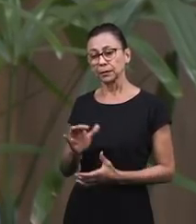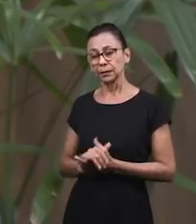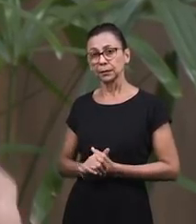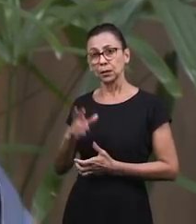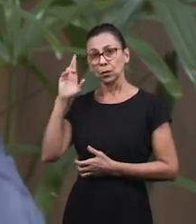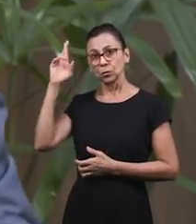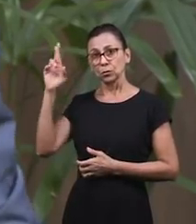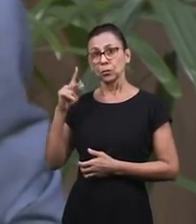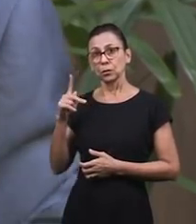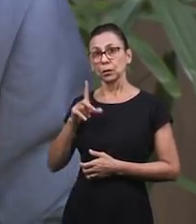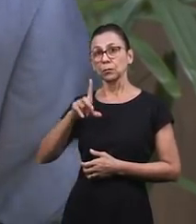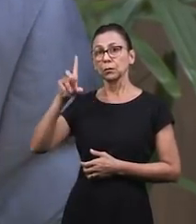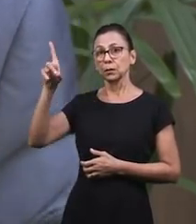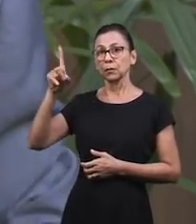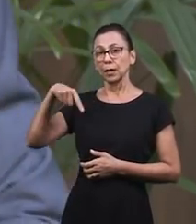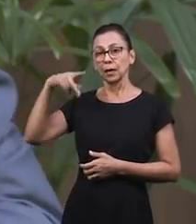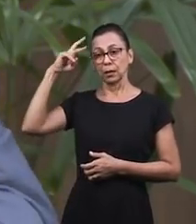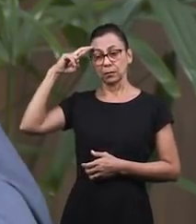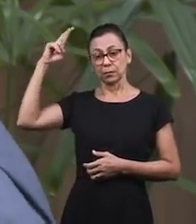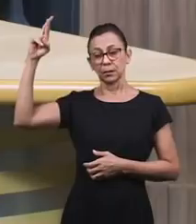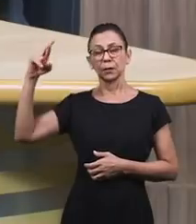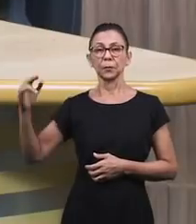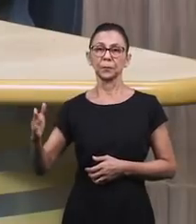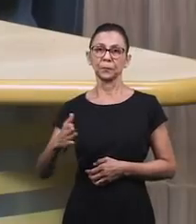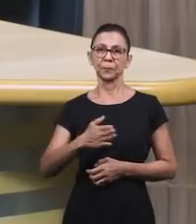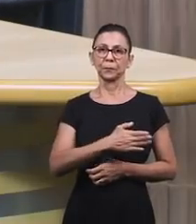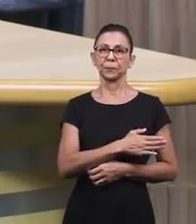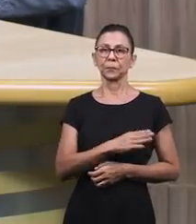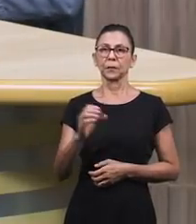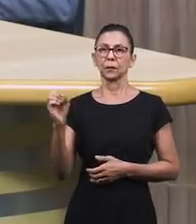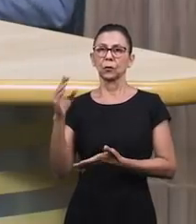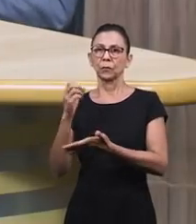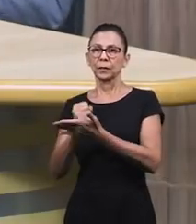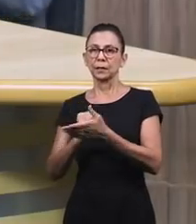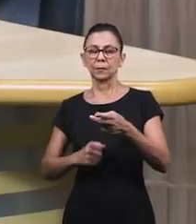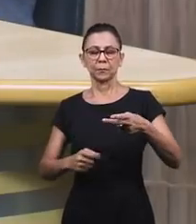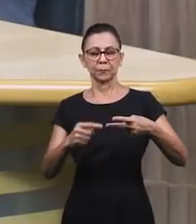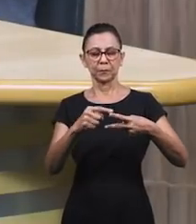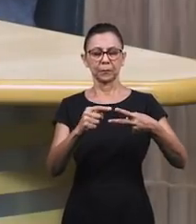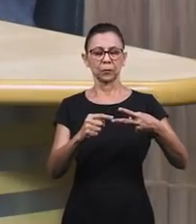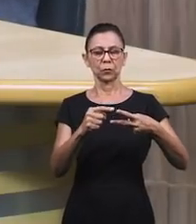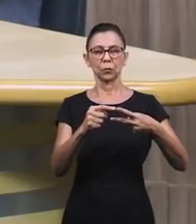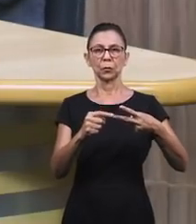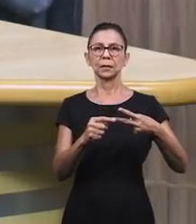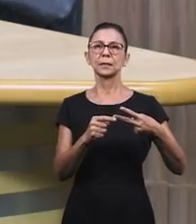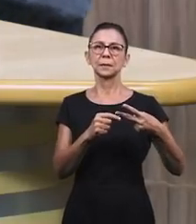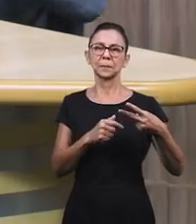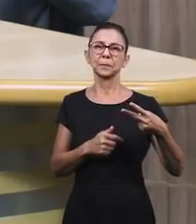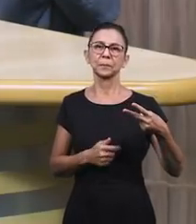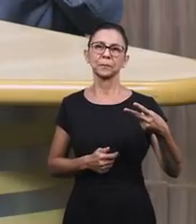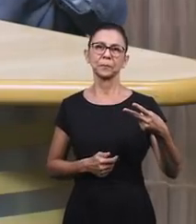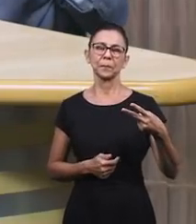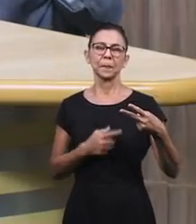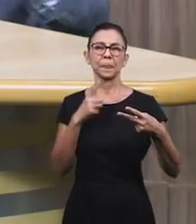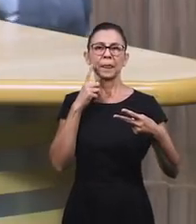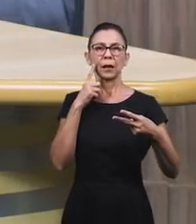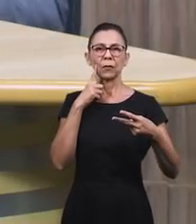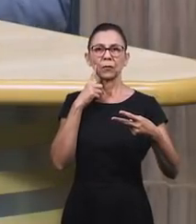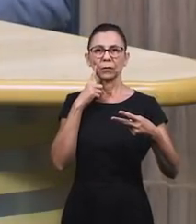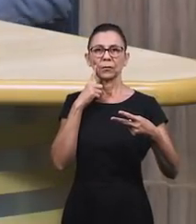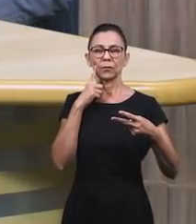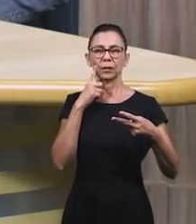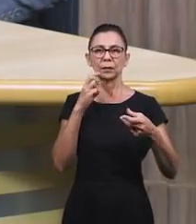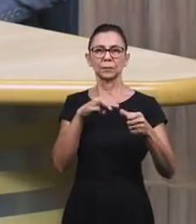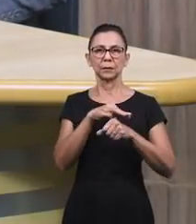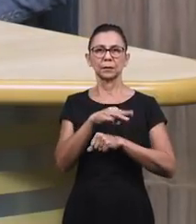Pai. Agora, no Novo Testamento. No Novo Testamento a gente dividiria em duas partes, né? Novo Testamento... Jesus ali nos Evangelhos. Eu vou ver no ministério do Senhor